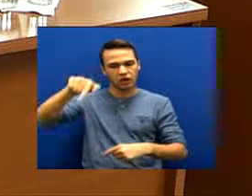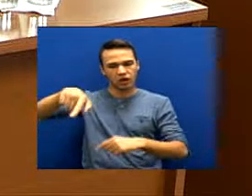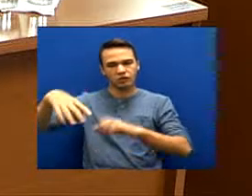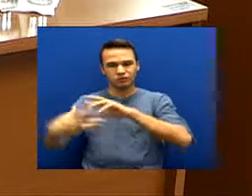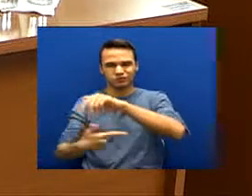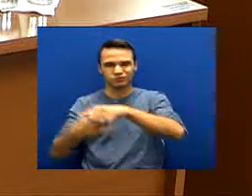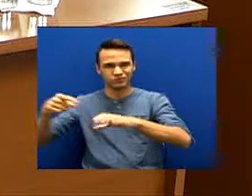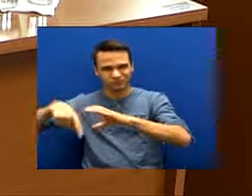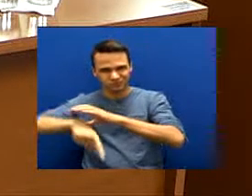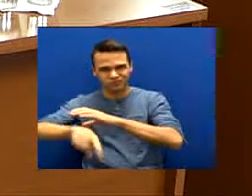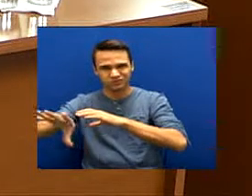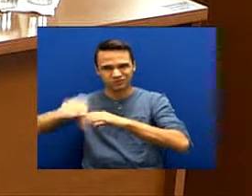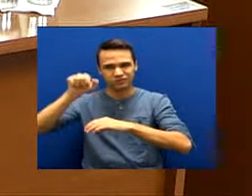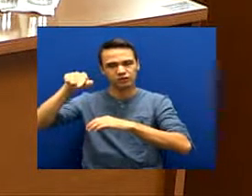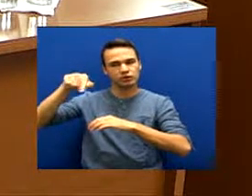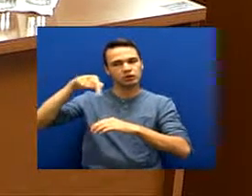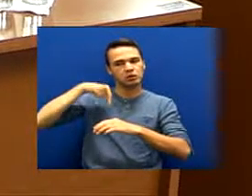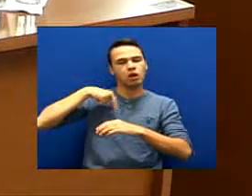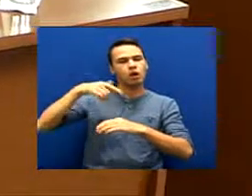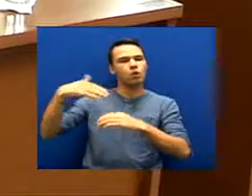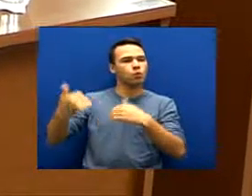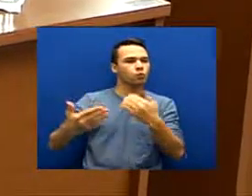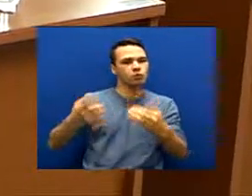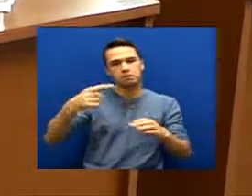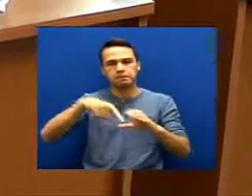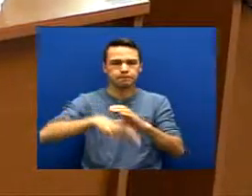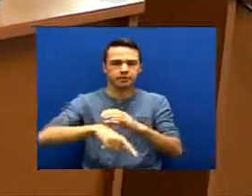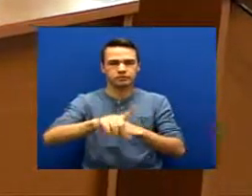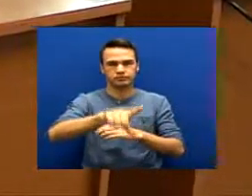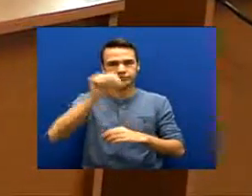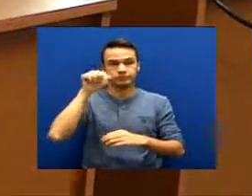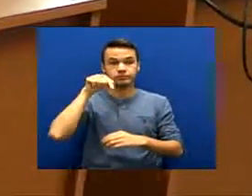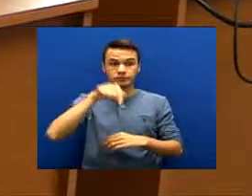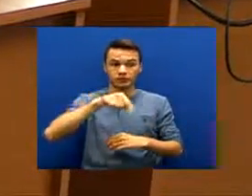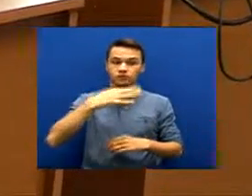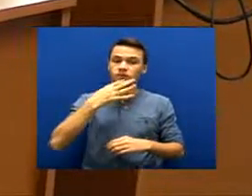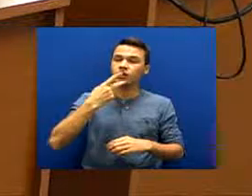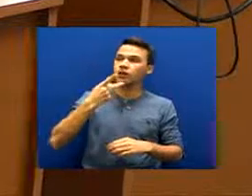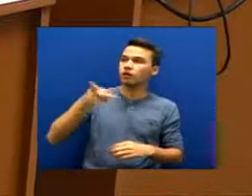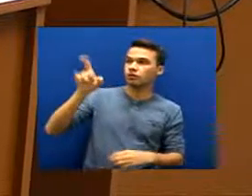diferença. Falando a Isaac, em Gênesis capítulo 26,